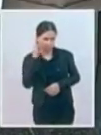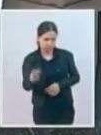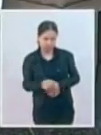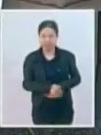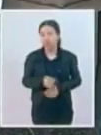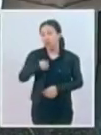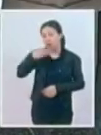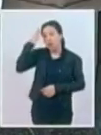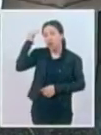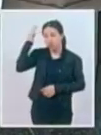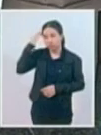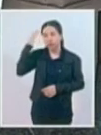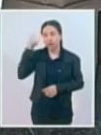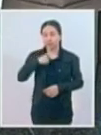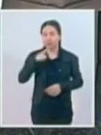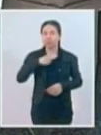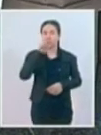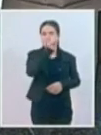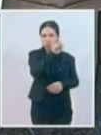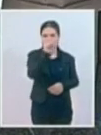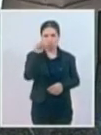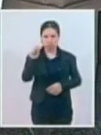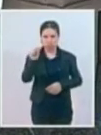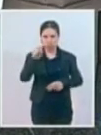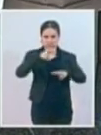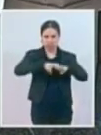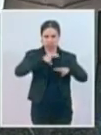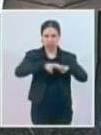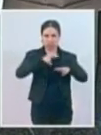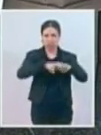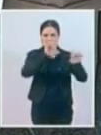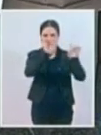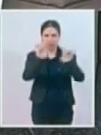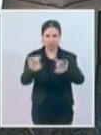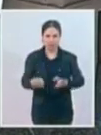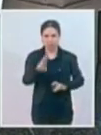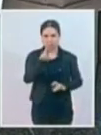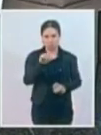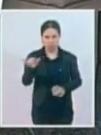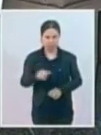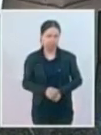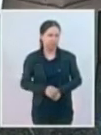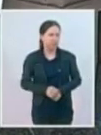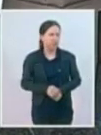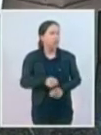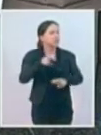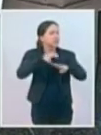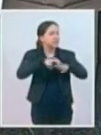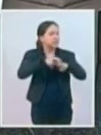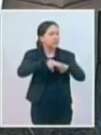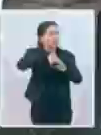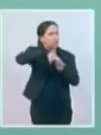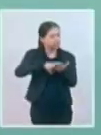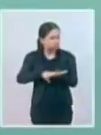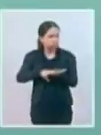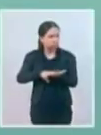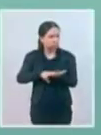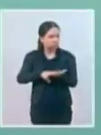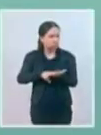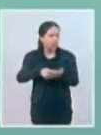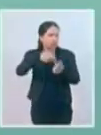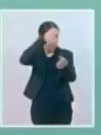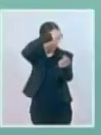poltronas foram 8 em cada unidade. Em cada unidade. Em 8 nessas em cada poltronas unidade reclináveis, eles para hidratação. Então, se ele tomar